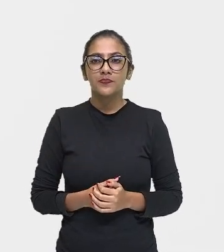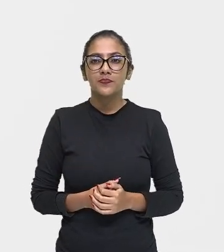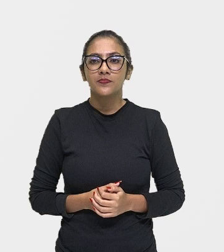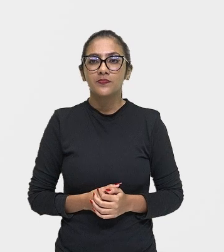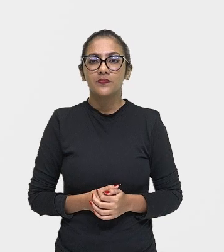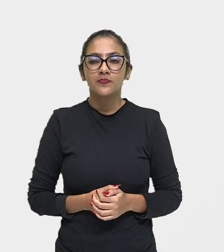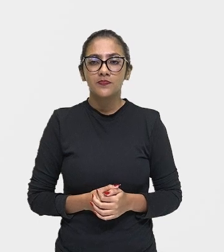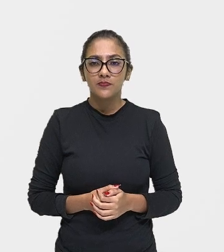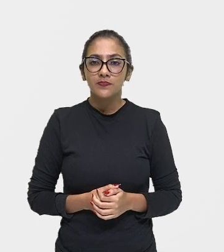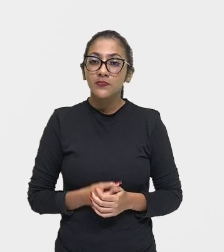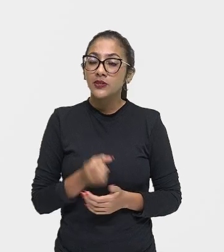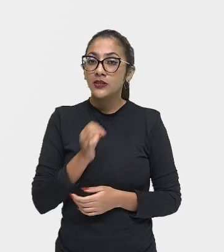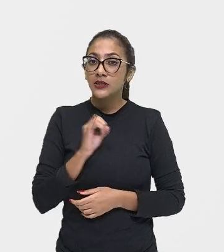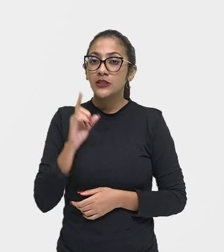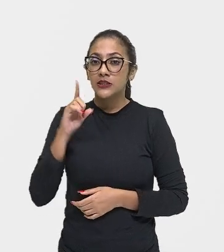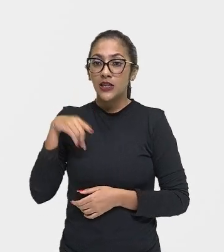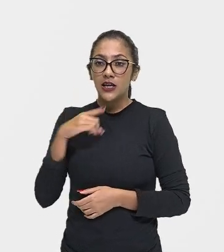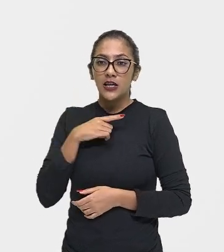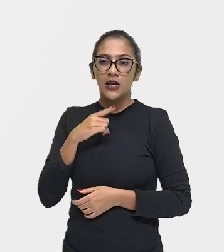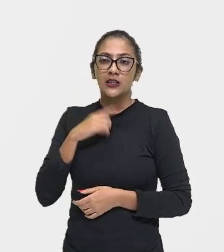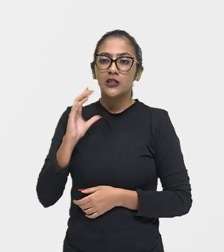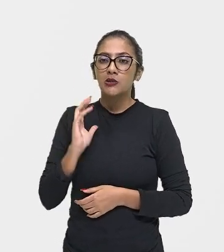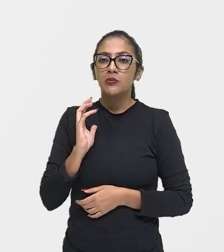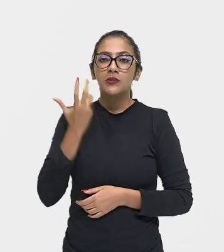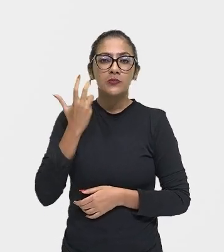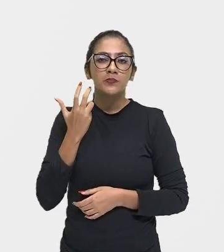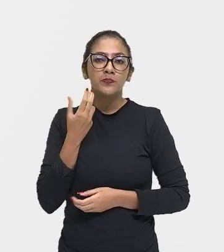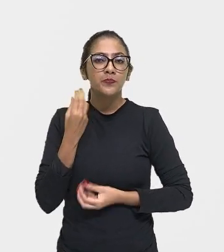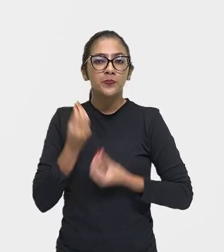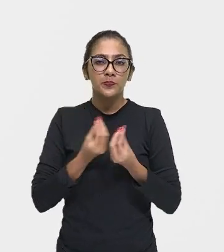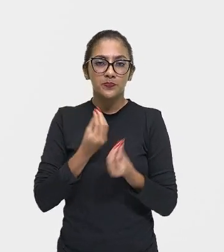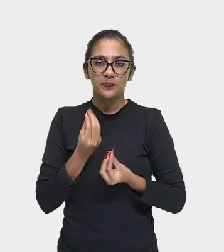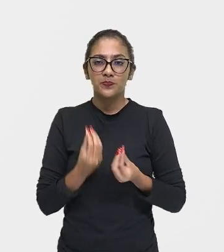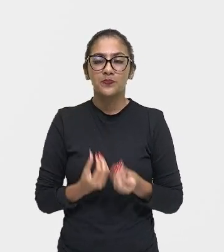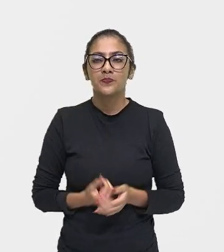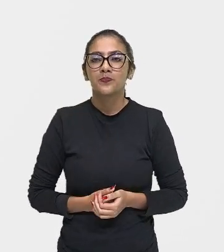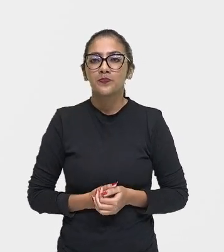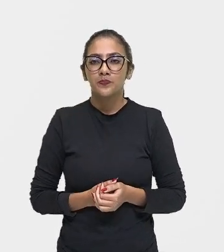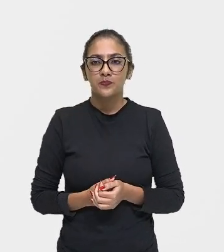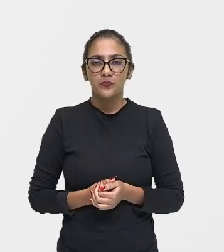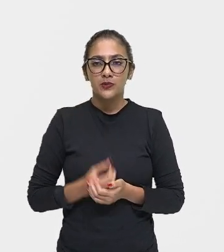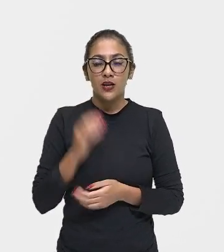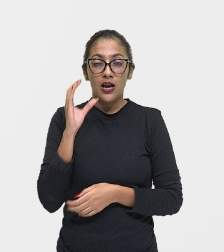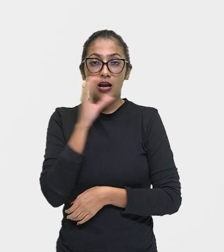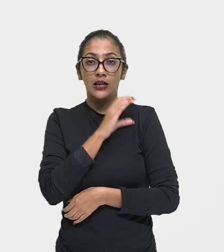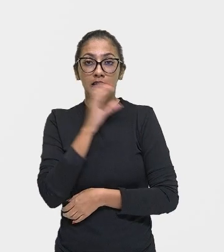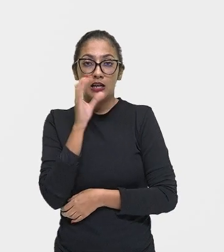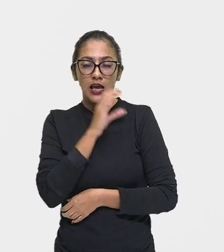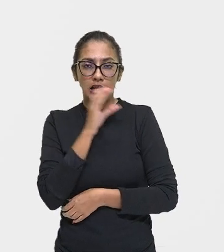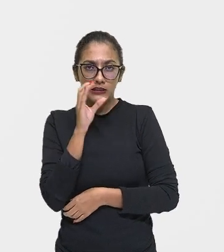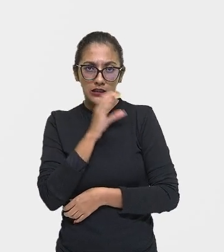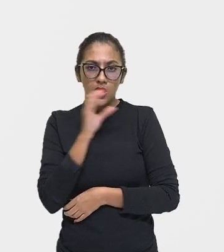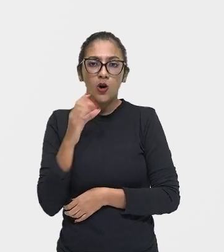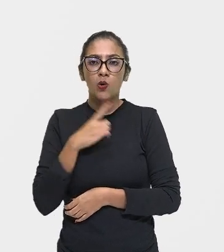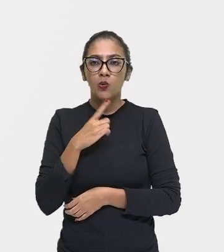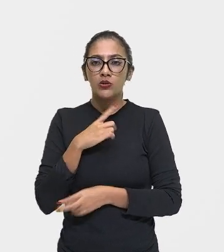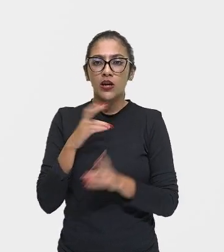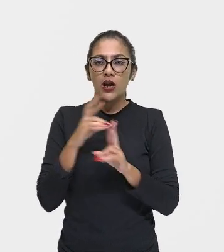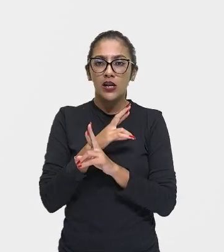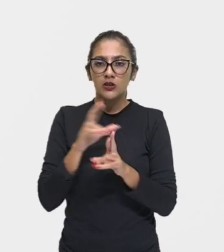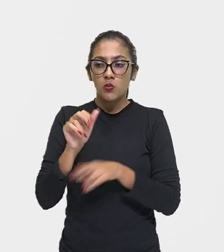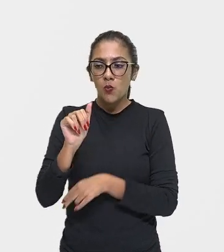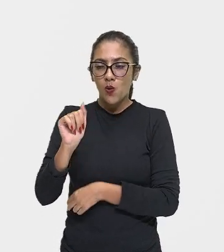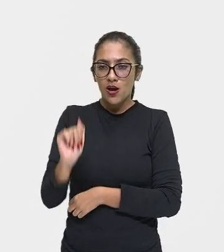fala dessa situação, eu percebo o seguinte, que a aceleração, que é representada pela letra